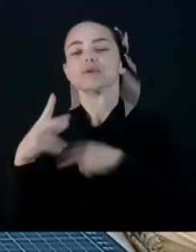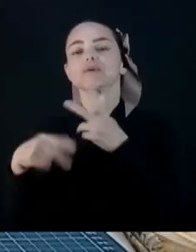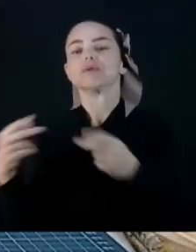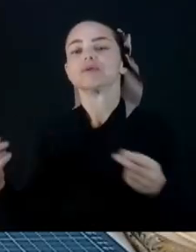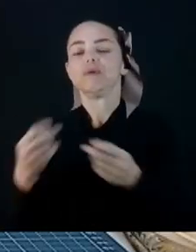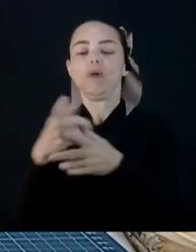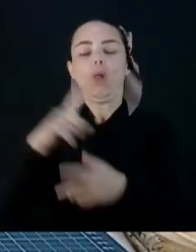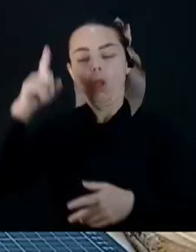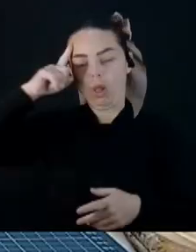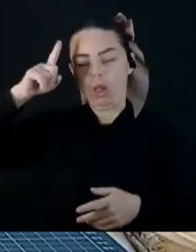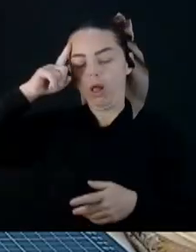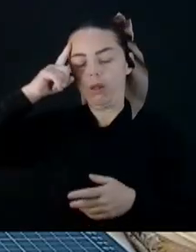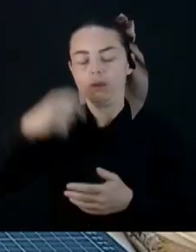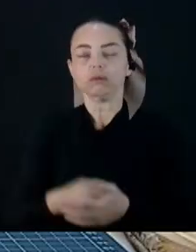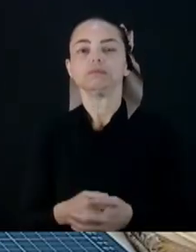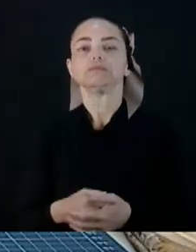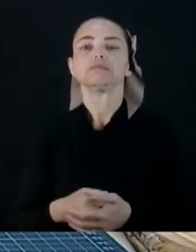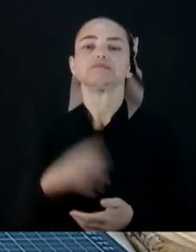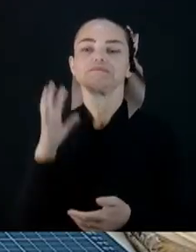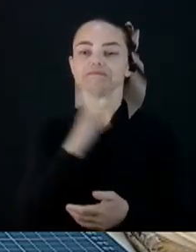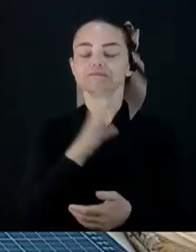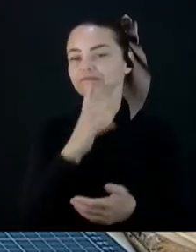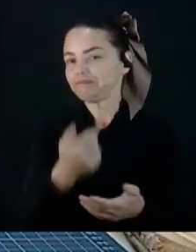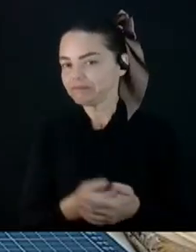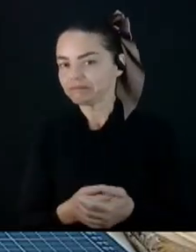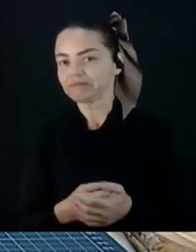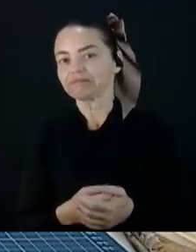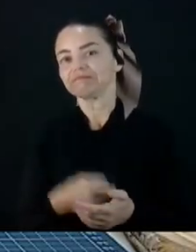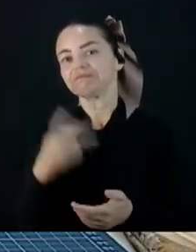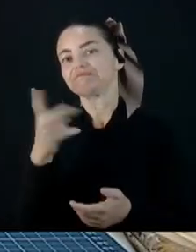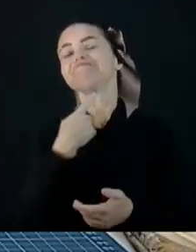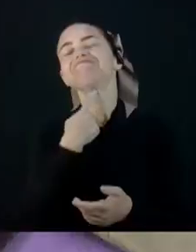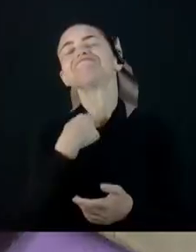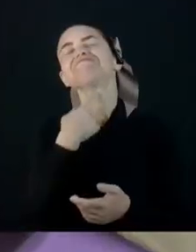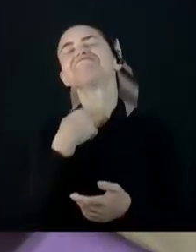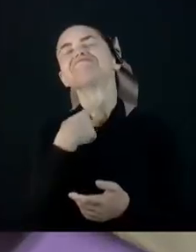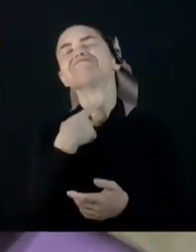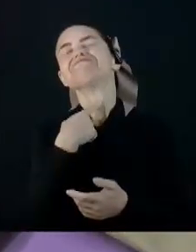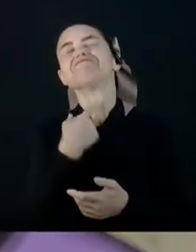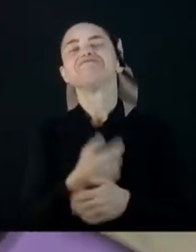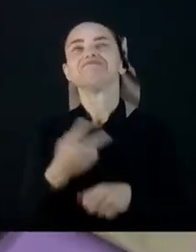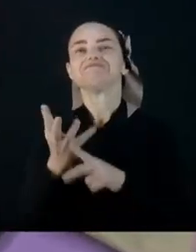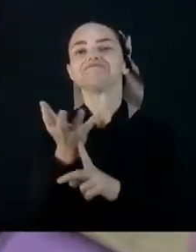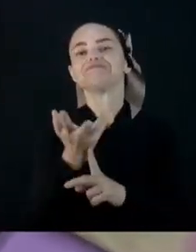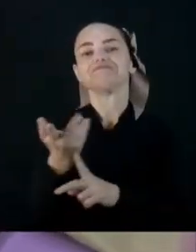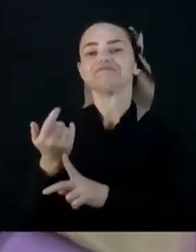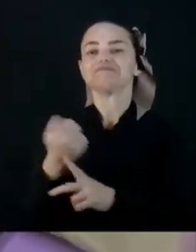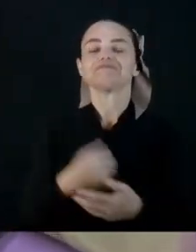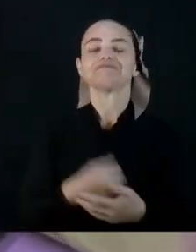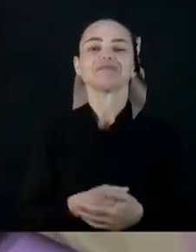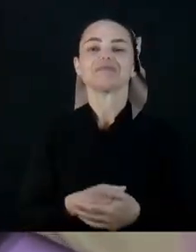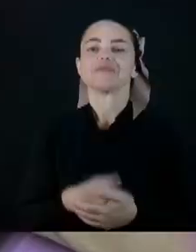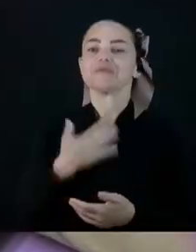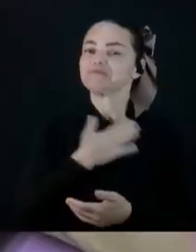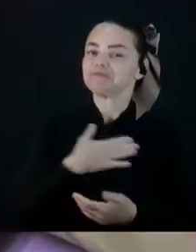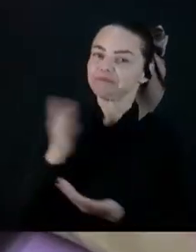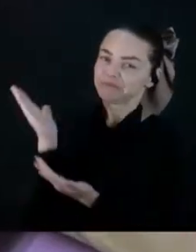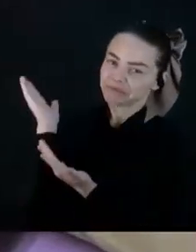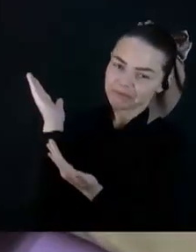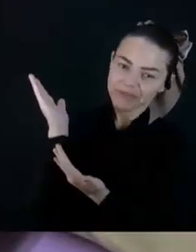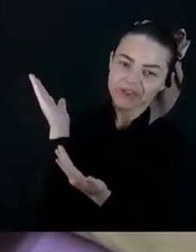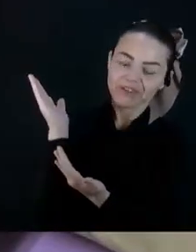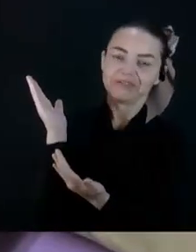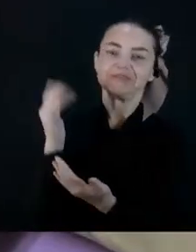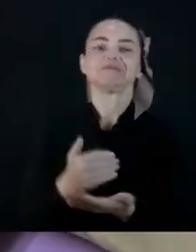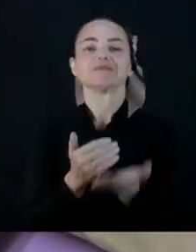dia. Que bem bacana. E você falou que sempre teve essa veia pro artesanato, né? Sempre foi uma coisa que você gostou. Sempre. Começou